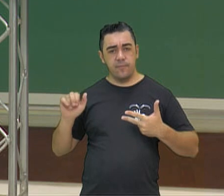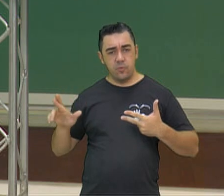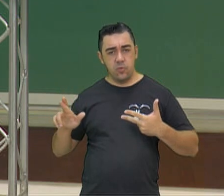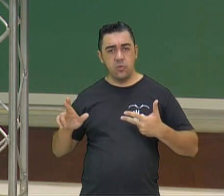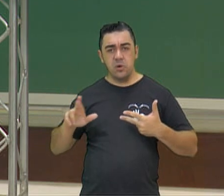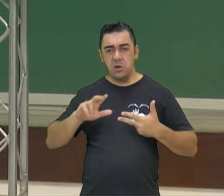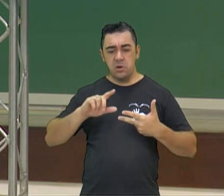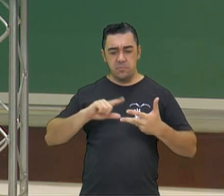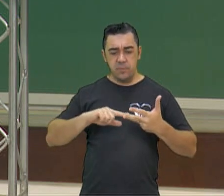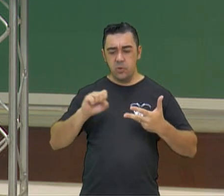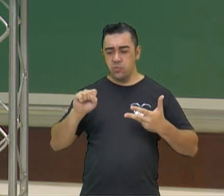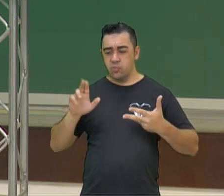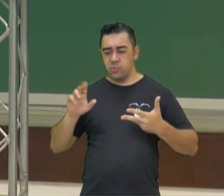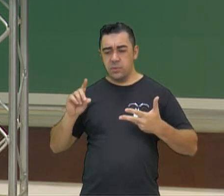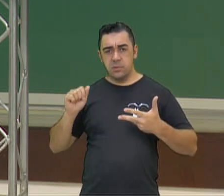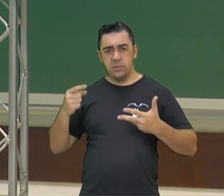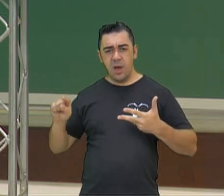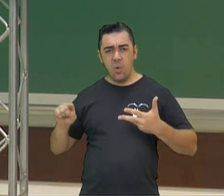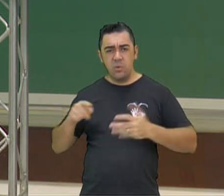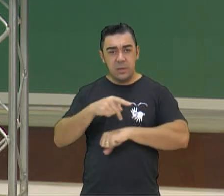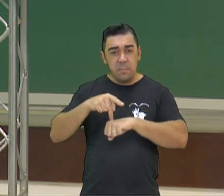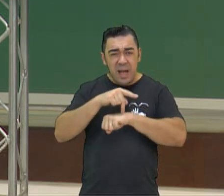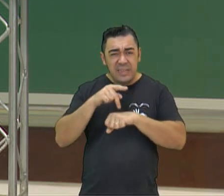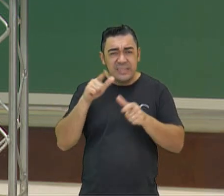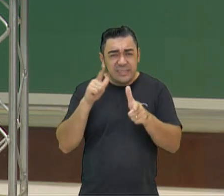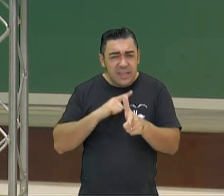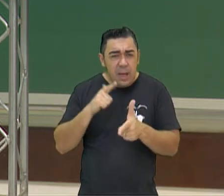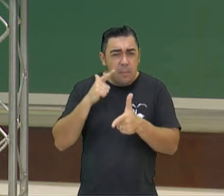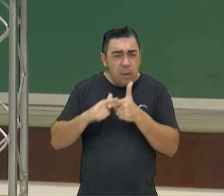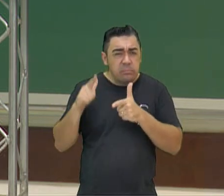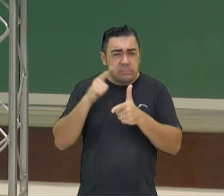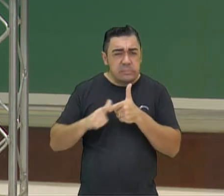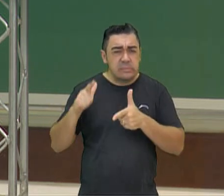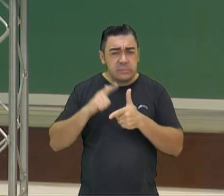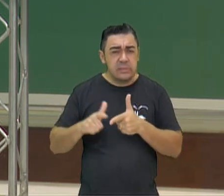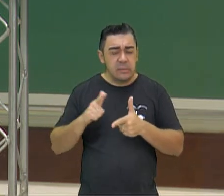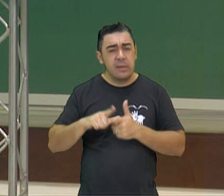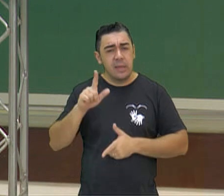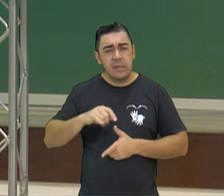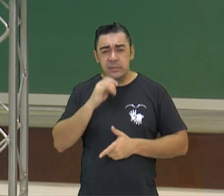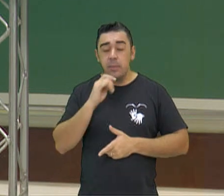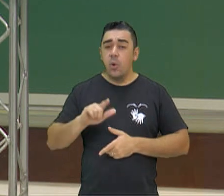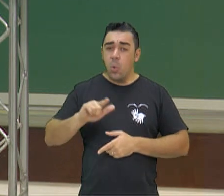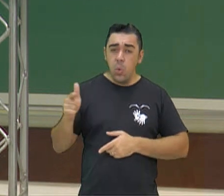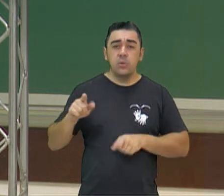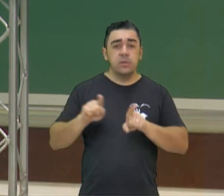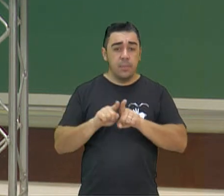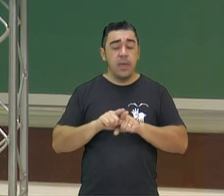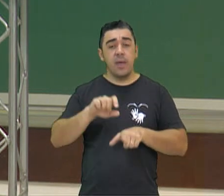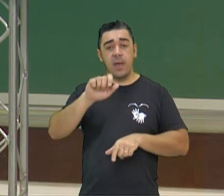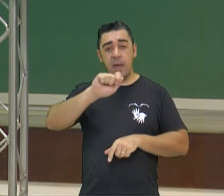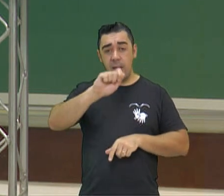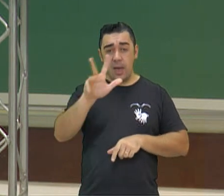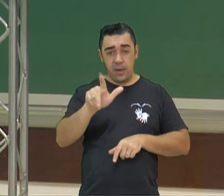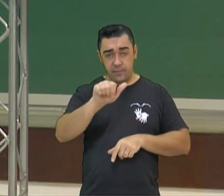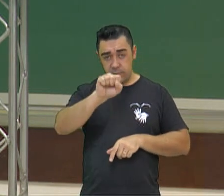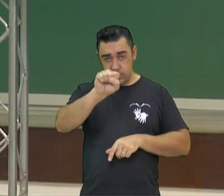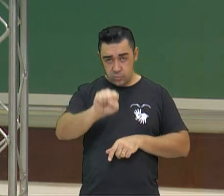conflito. São apenas alguns exemplos, vale para todos os outros, até para a África do Sul, tá